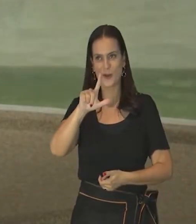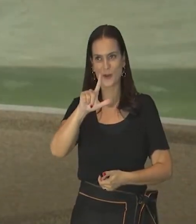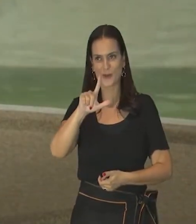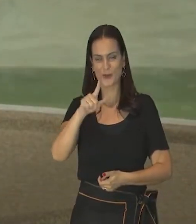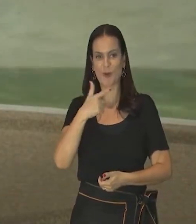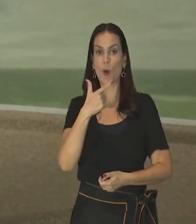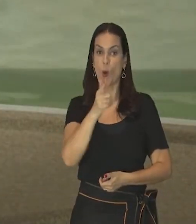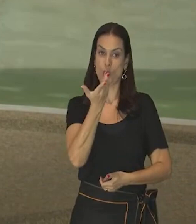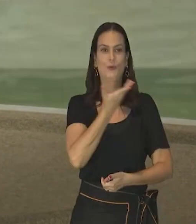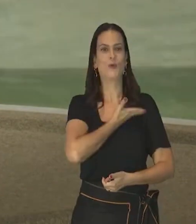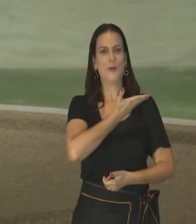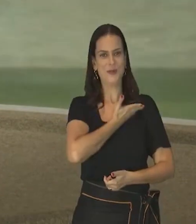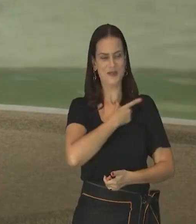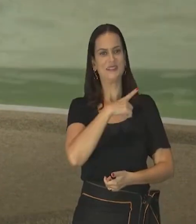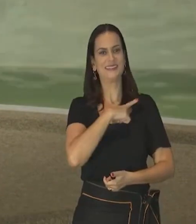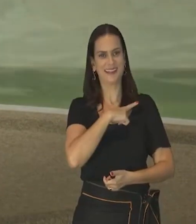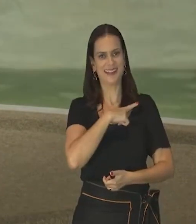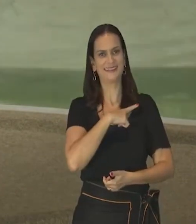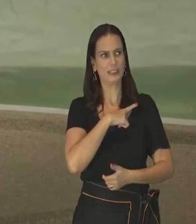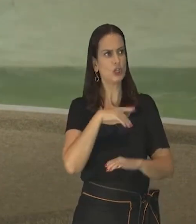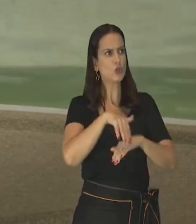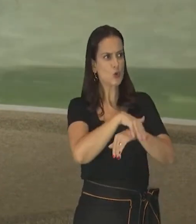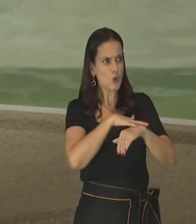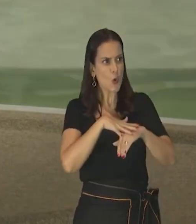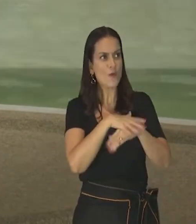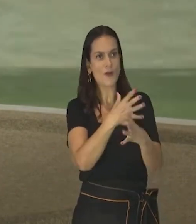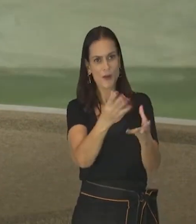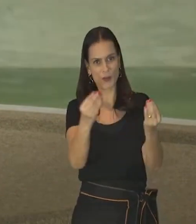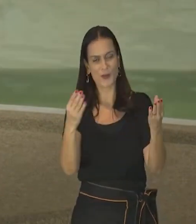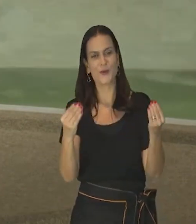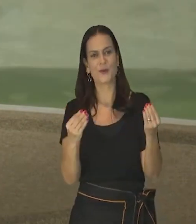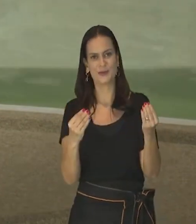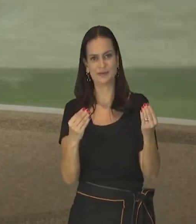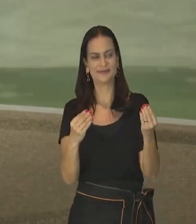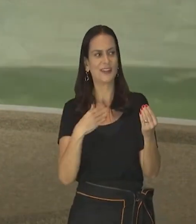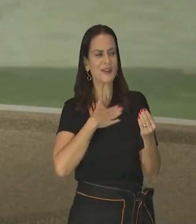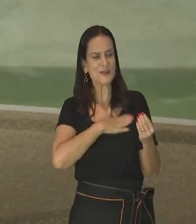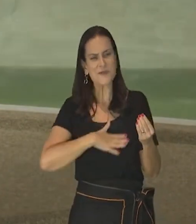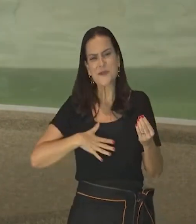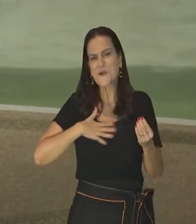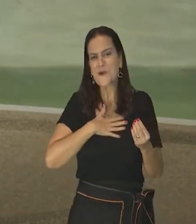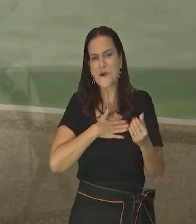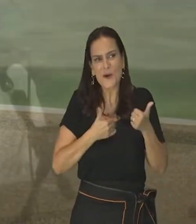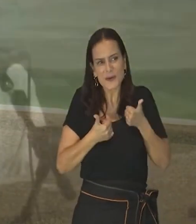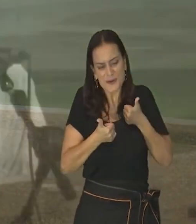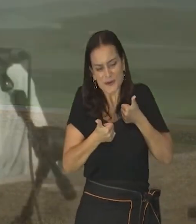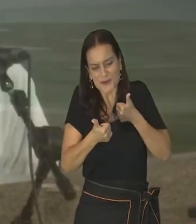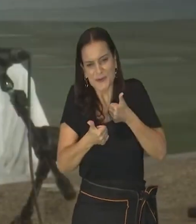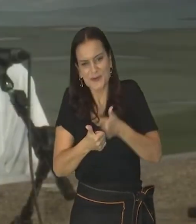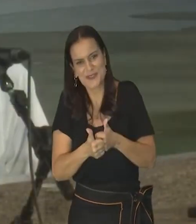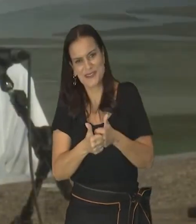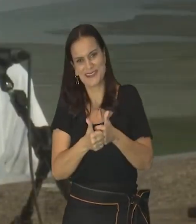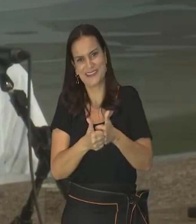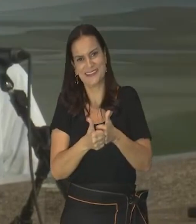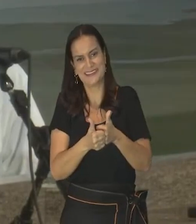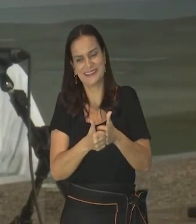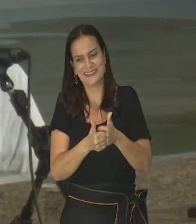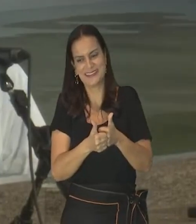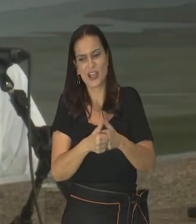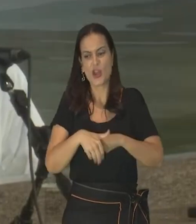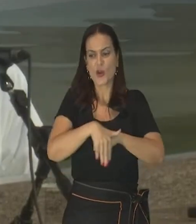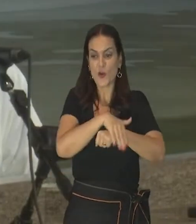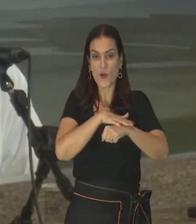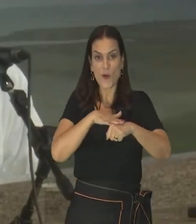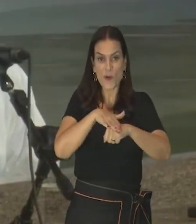Outro amigo que eu tenho aqui na igreja, como ele conversa comigo, eu gosto disso, dessa aproximação, e eles